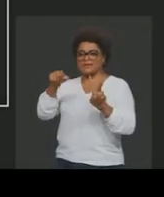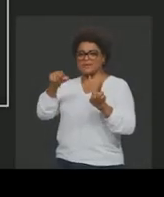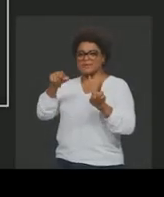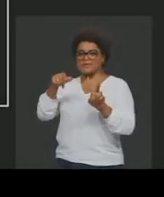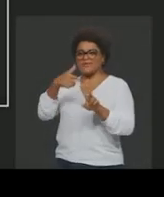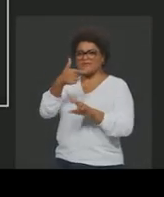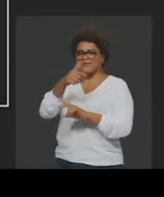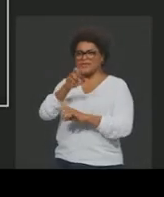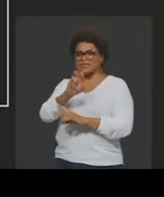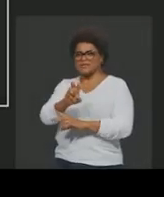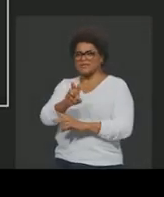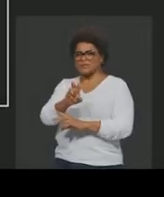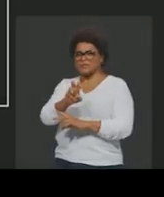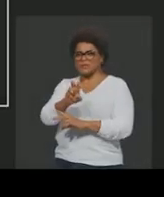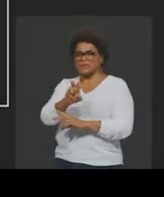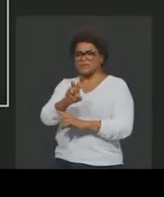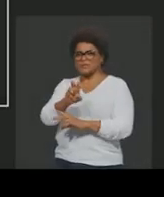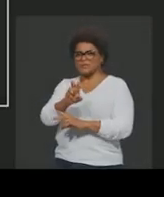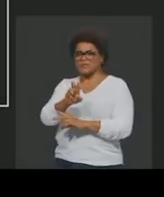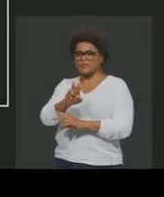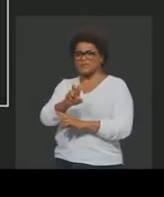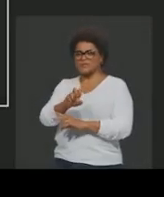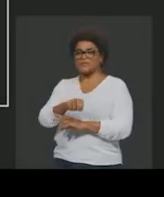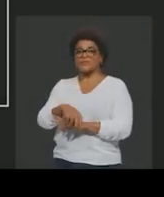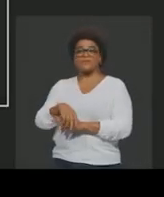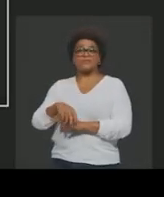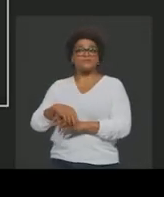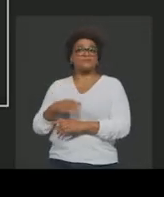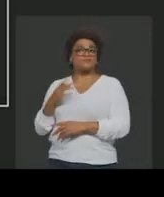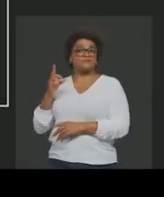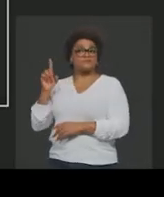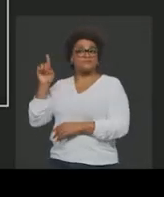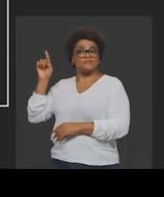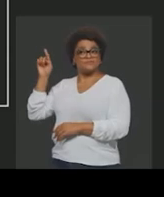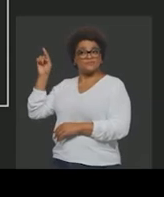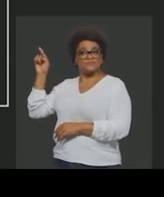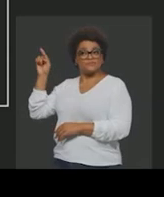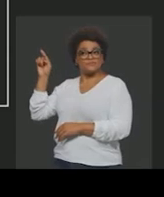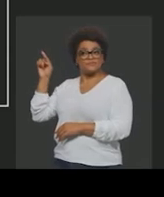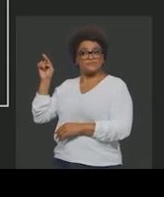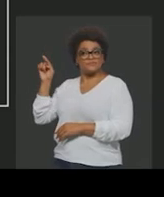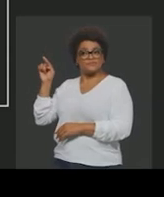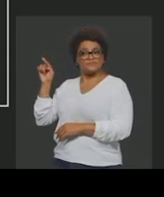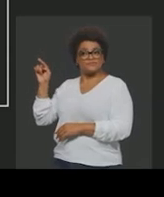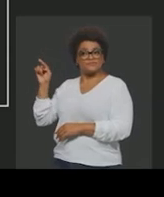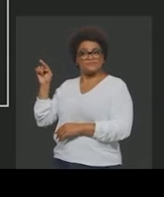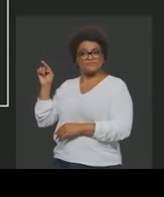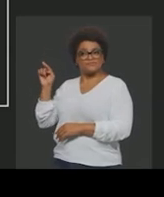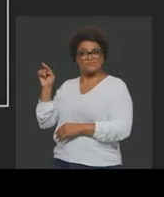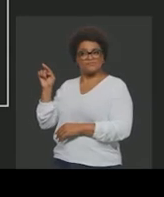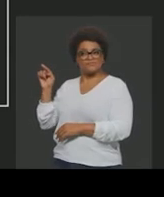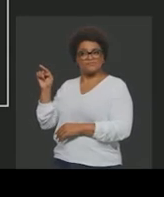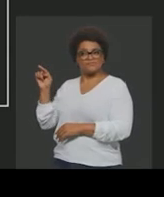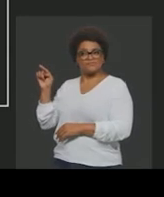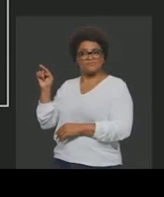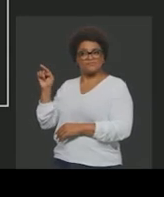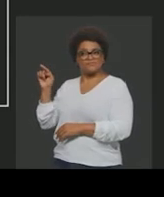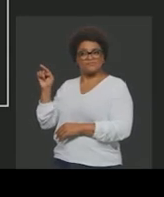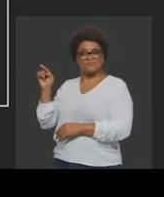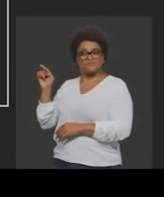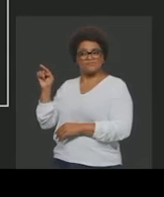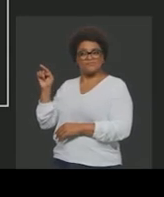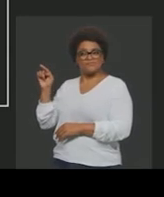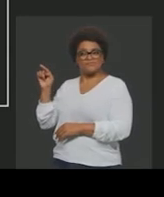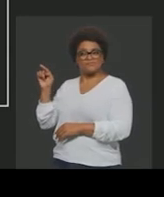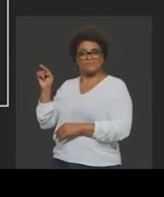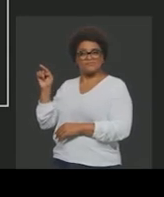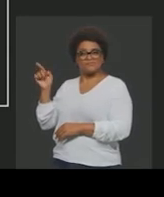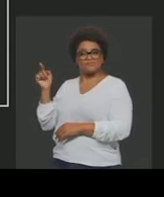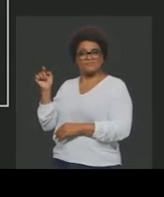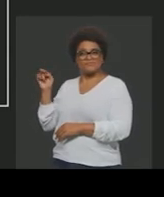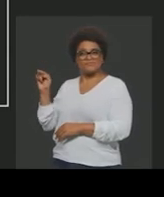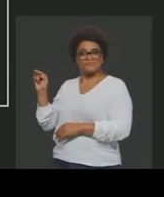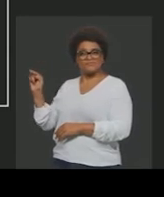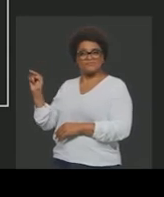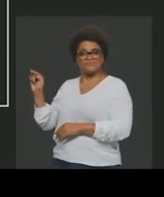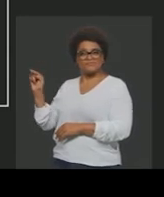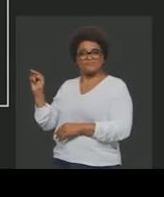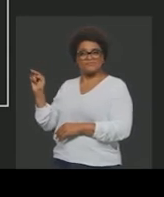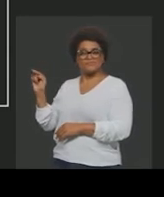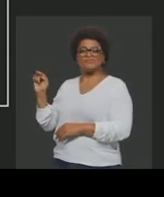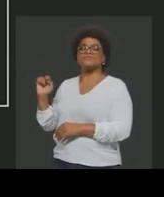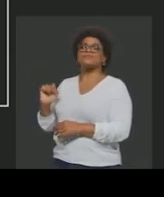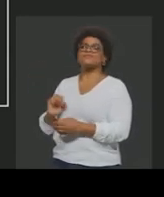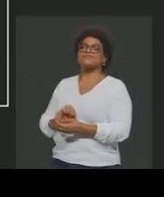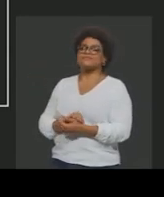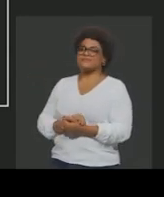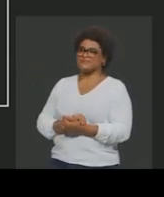de 16, 4, raiz de 9, 3, raiz de 4, 2, raiz de 1, 1, raiz de